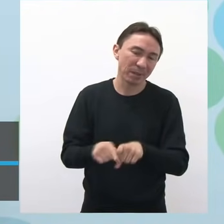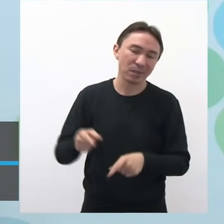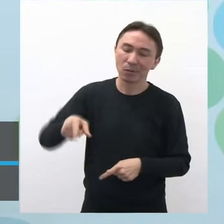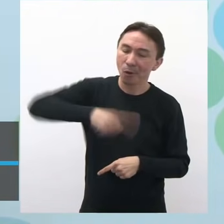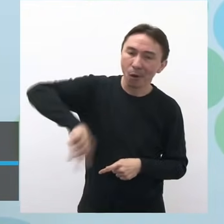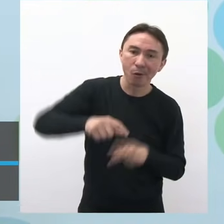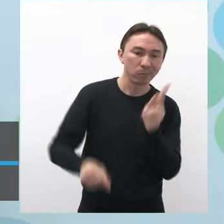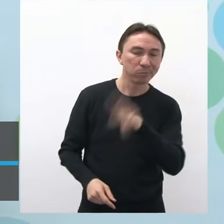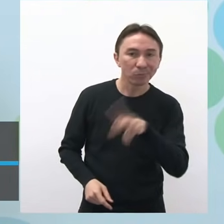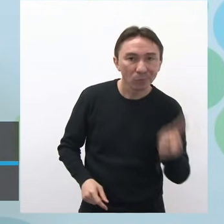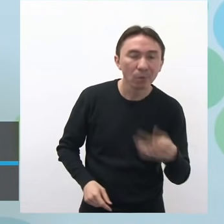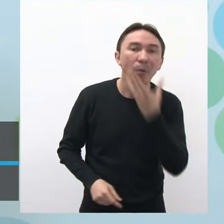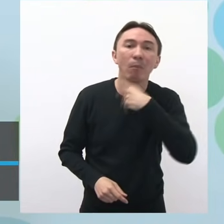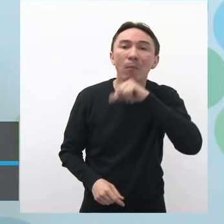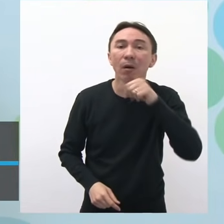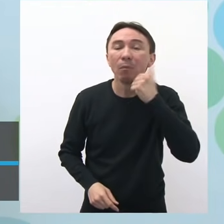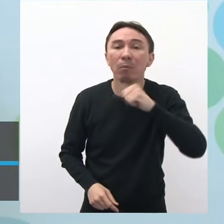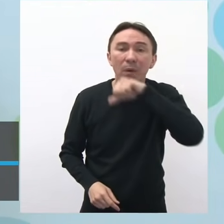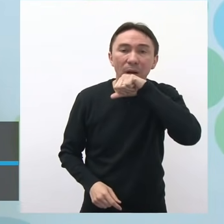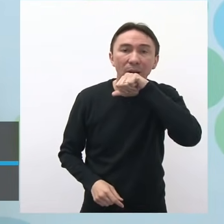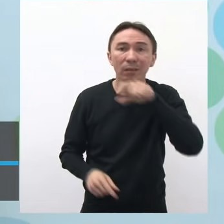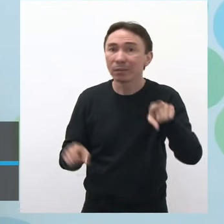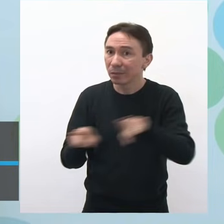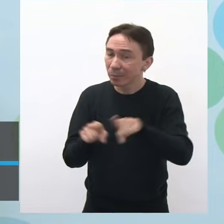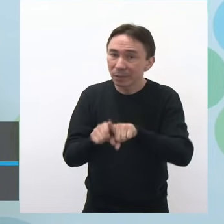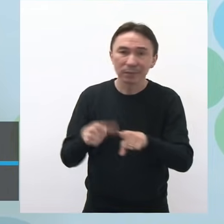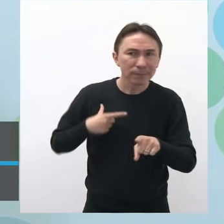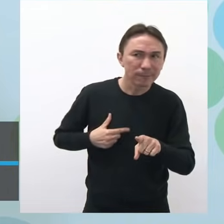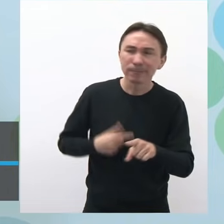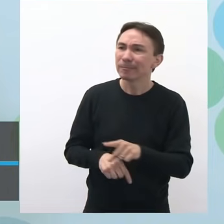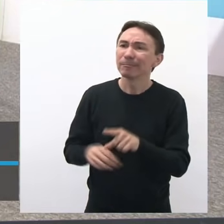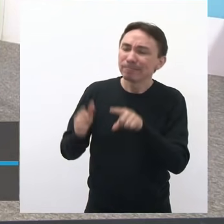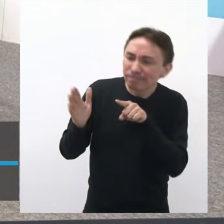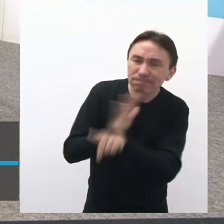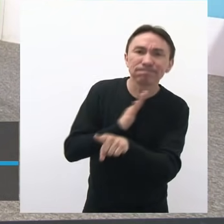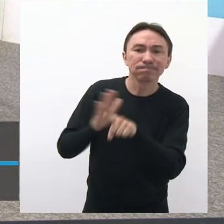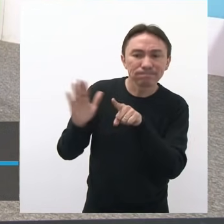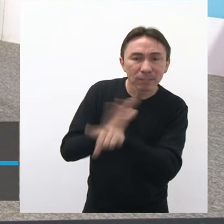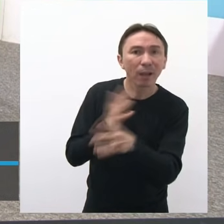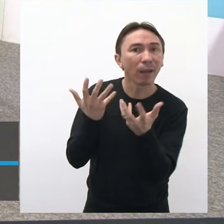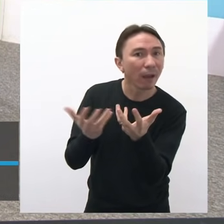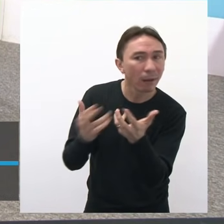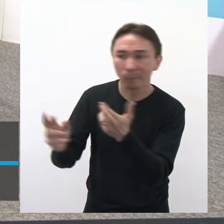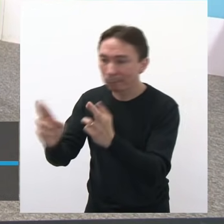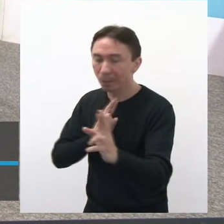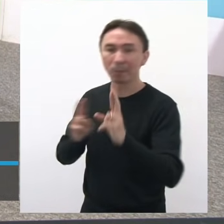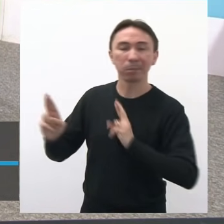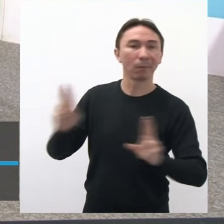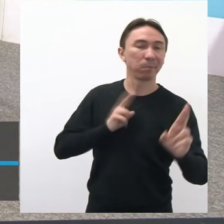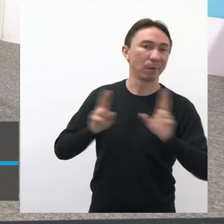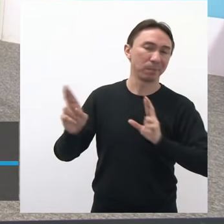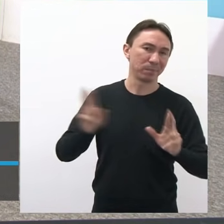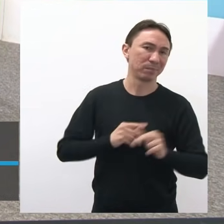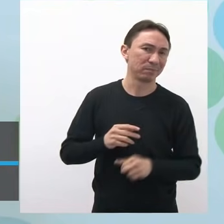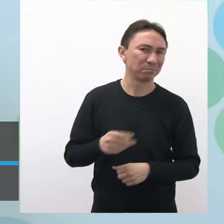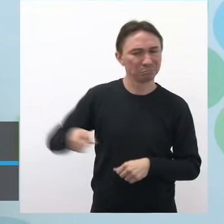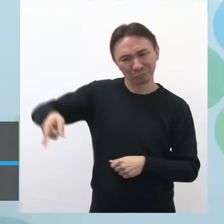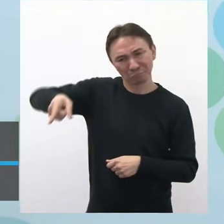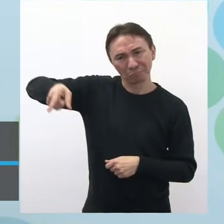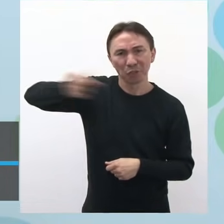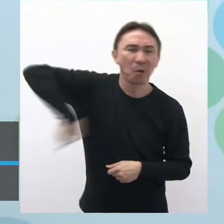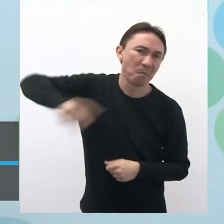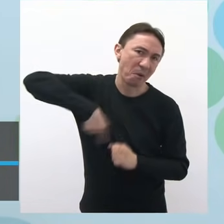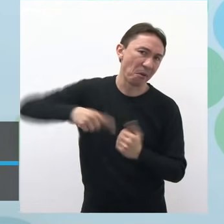aqui, também estamos à procura de respostas. Então, todos nós estamos à procura de respostas. Você, aluno, você,